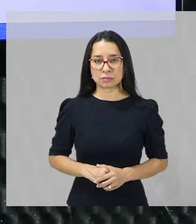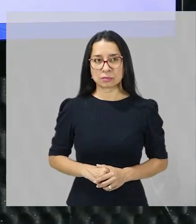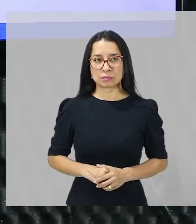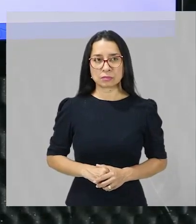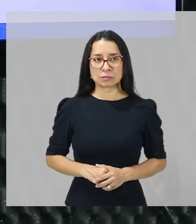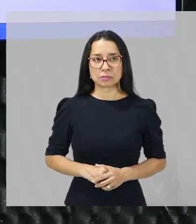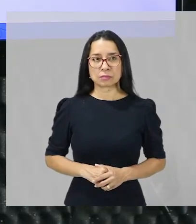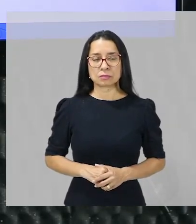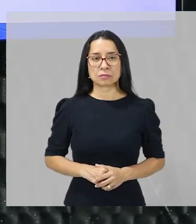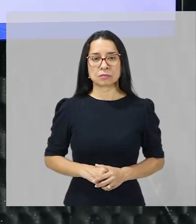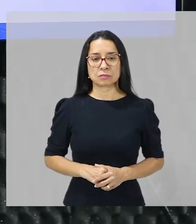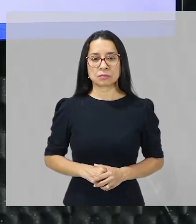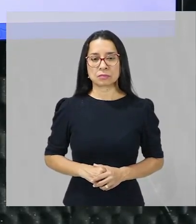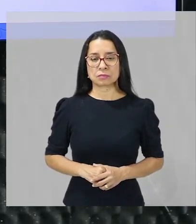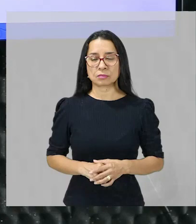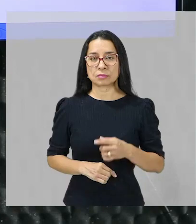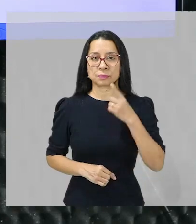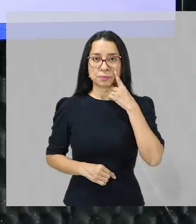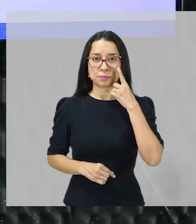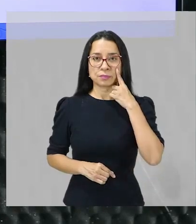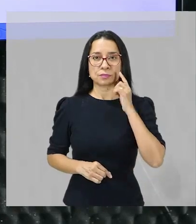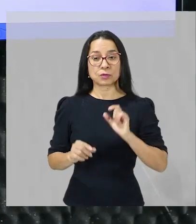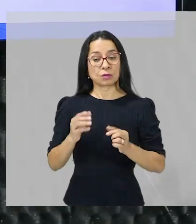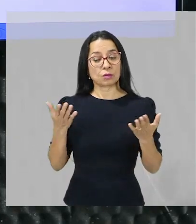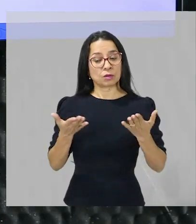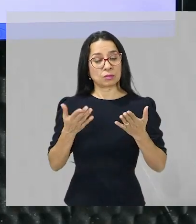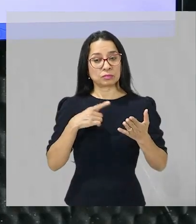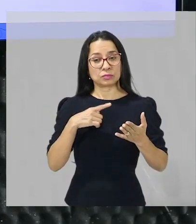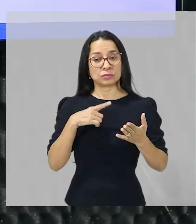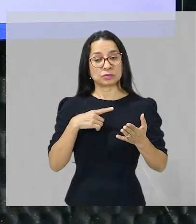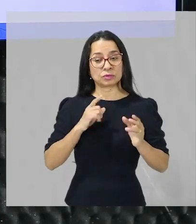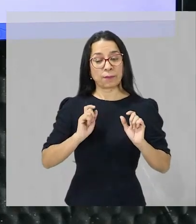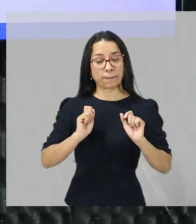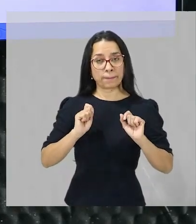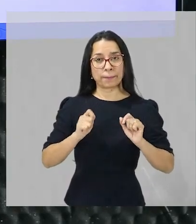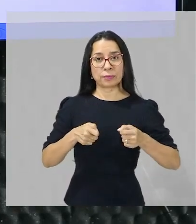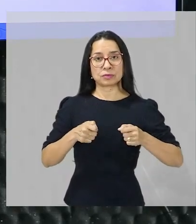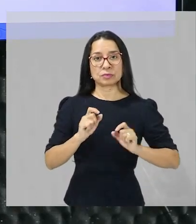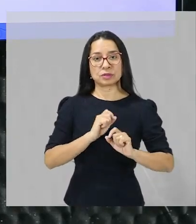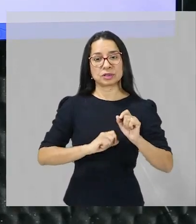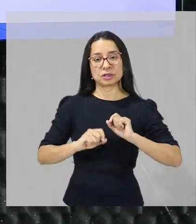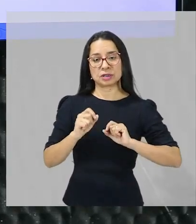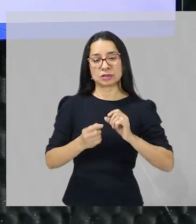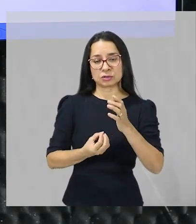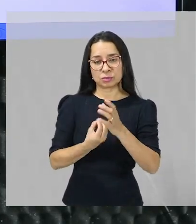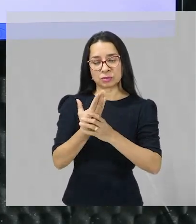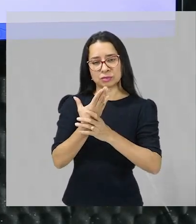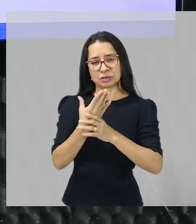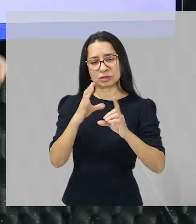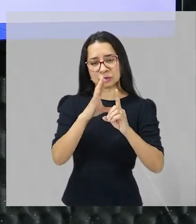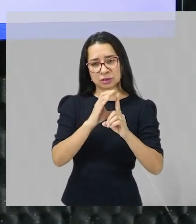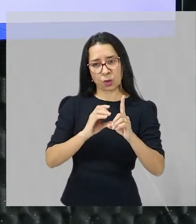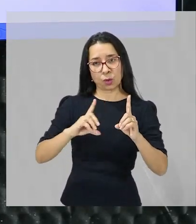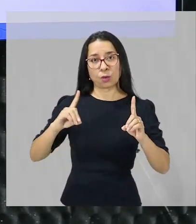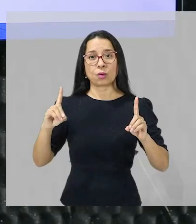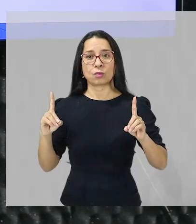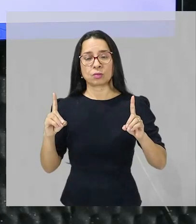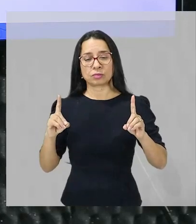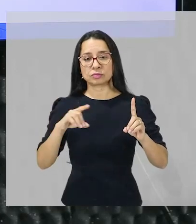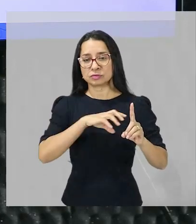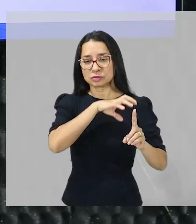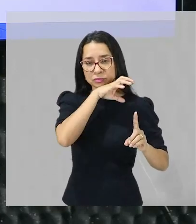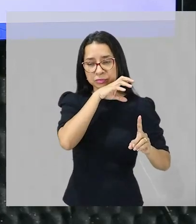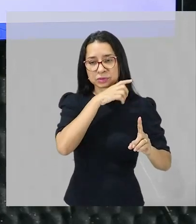aluguel de outras cadelas. Olha só que hoje em dia a gente tem essa possibilidade de produzir clones até mesmo de animais que a gente